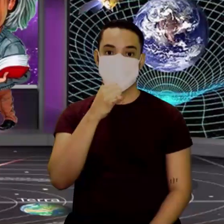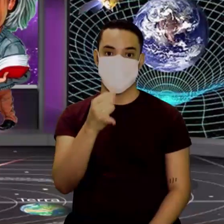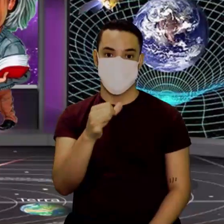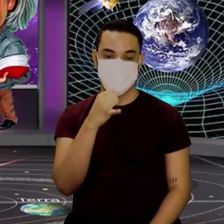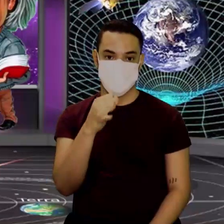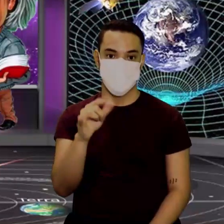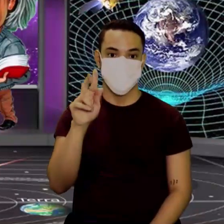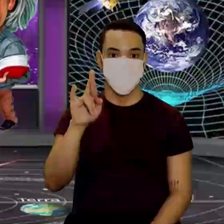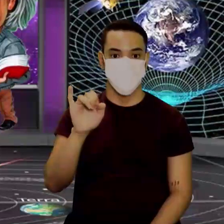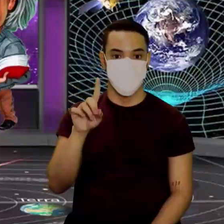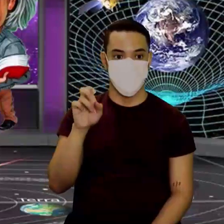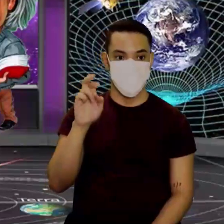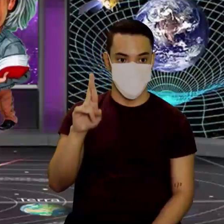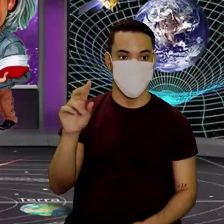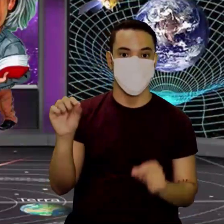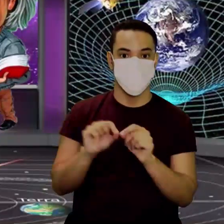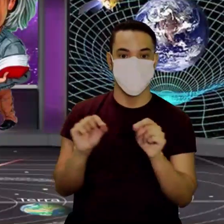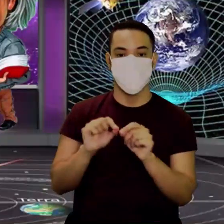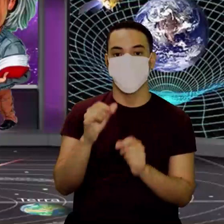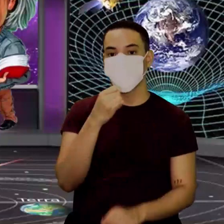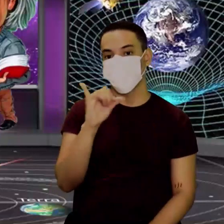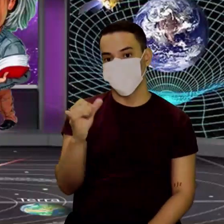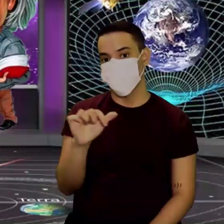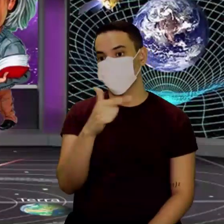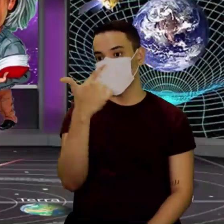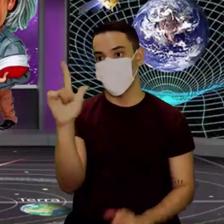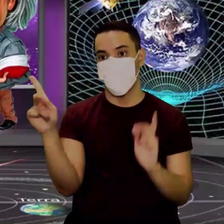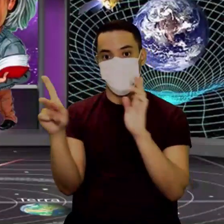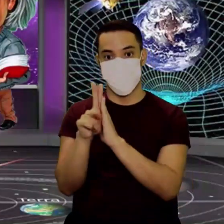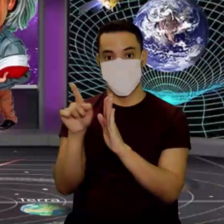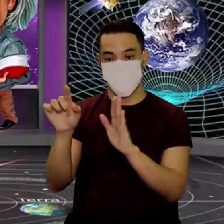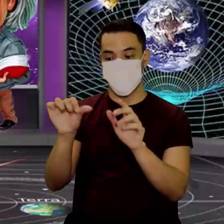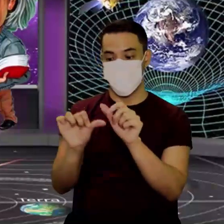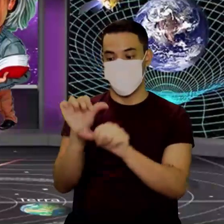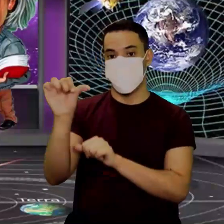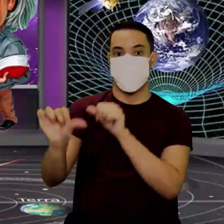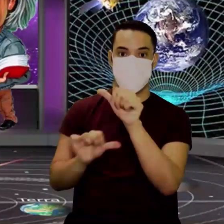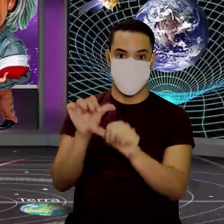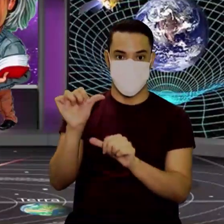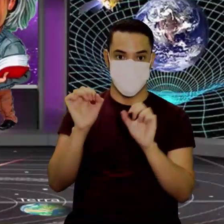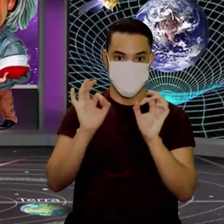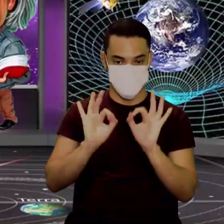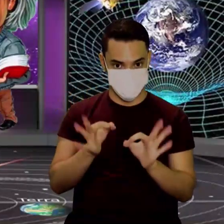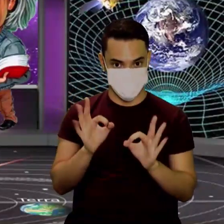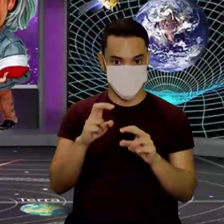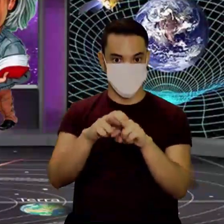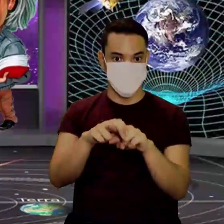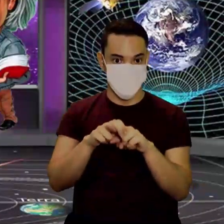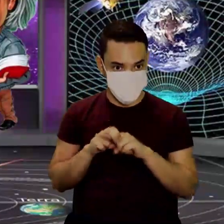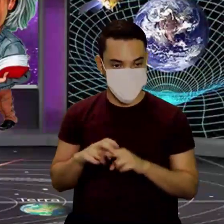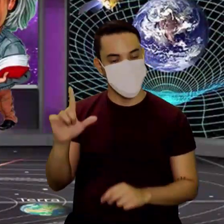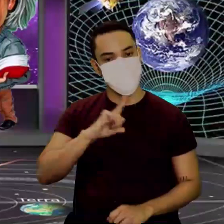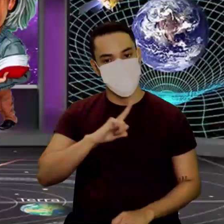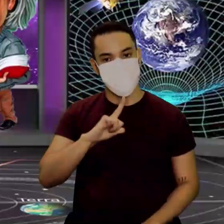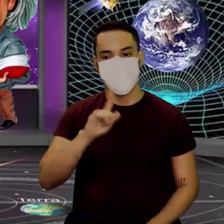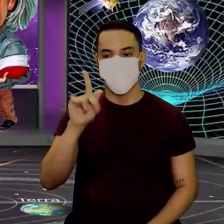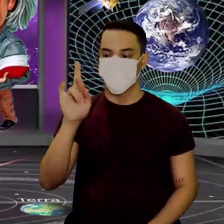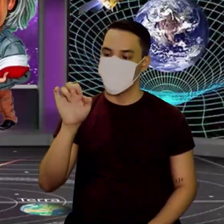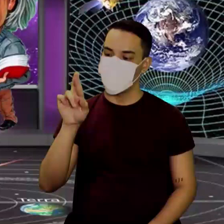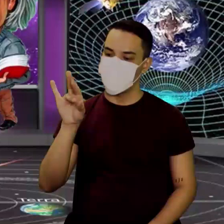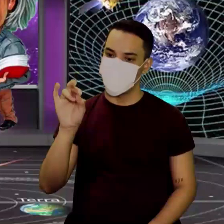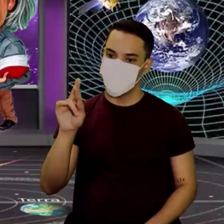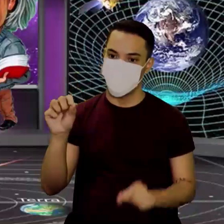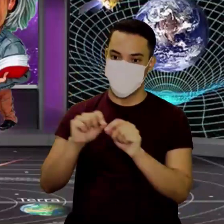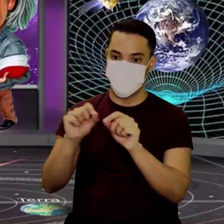gerador fornece energia elétrica para ele e ele faz essa transformação, certo? Então, o gerador lá tem um movimento,